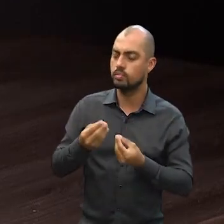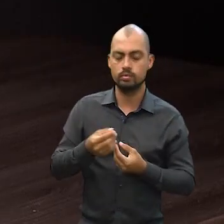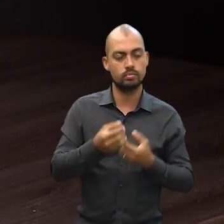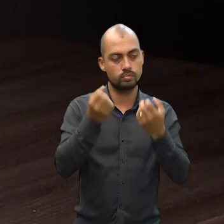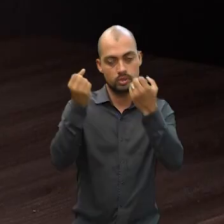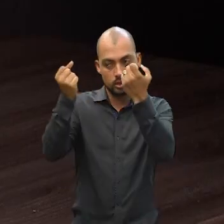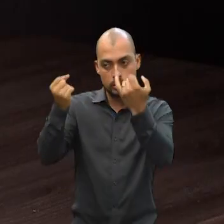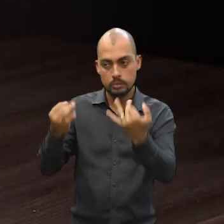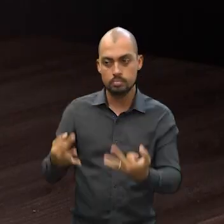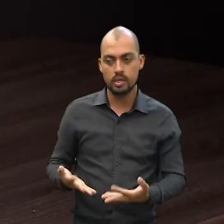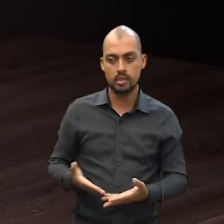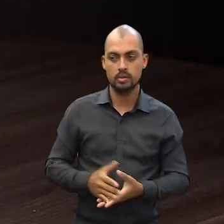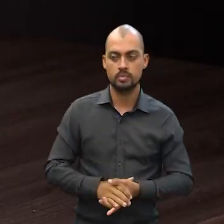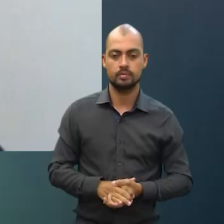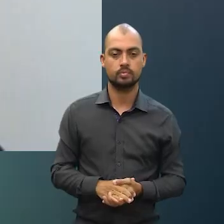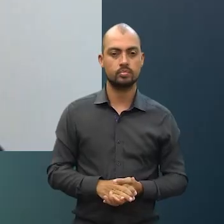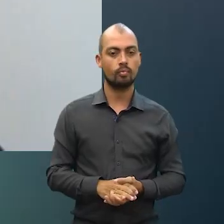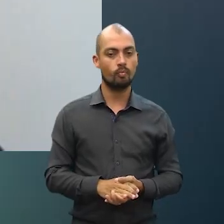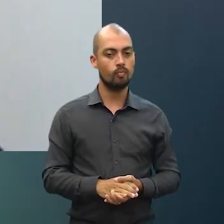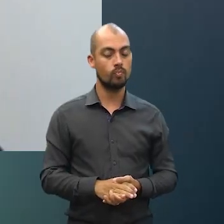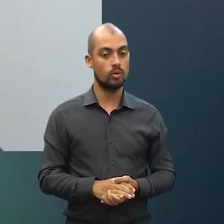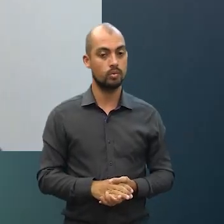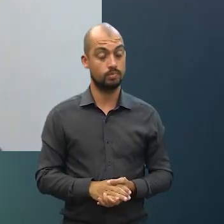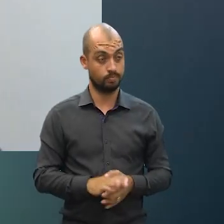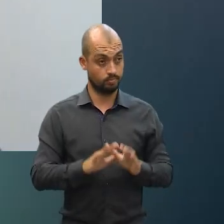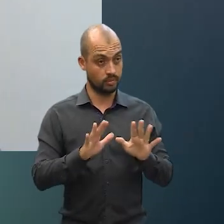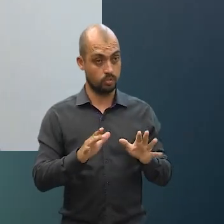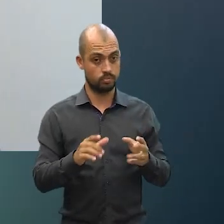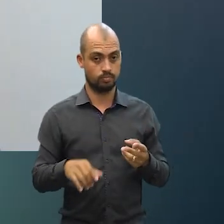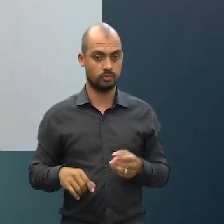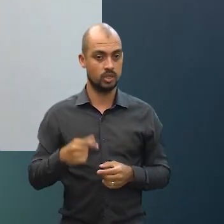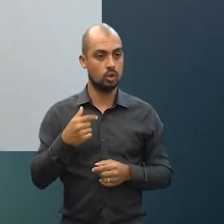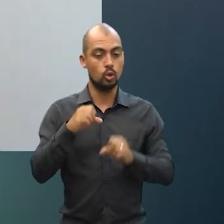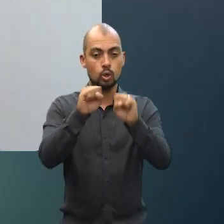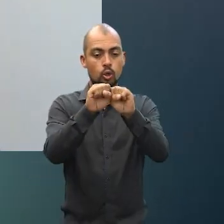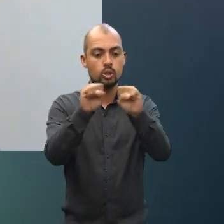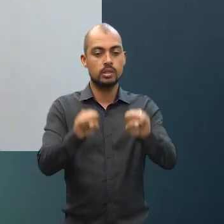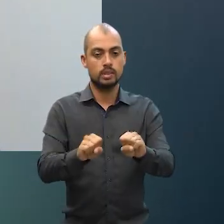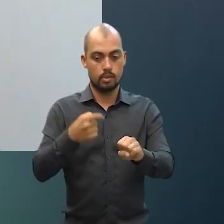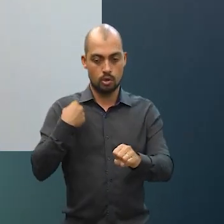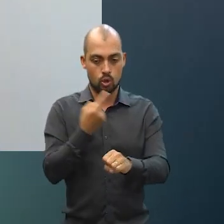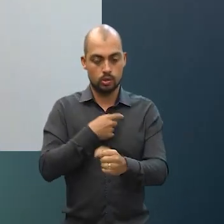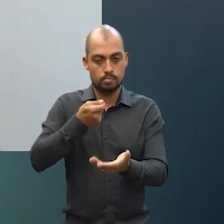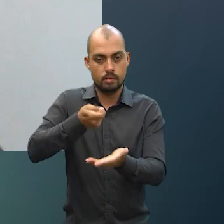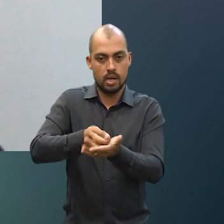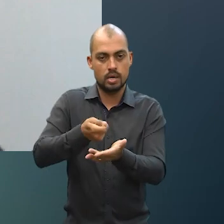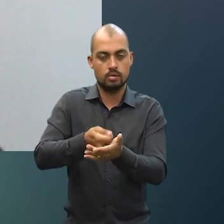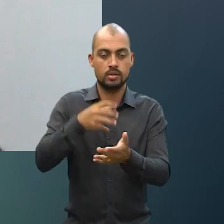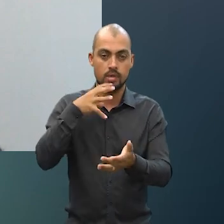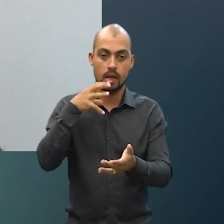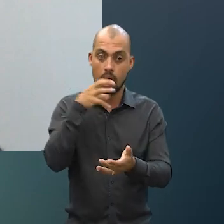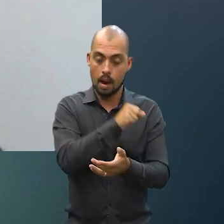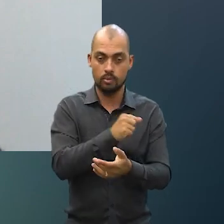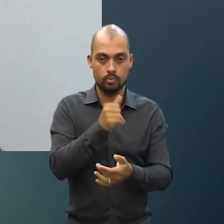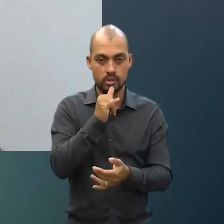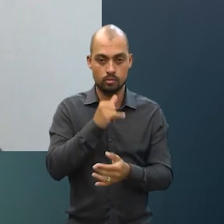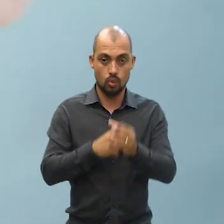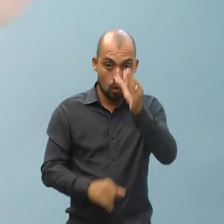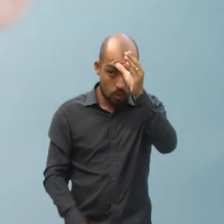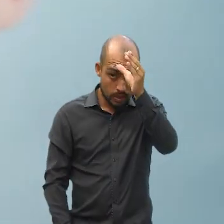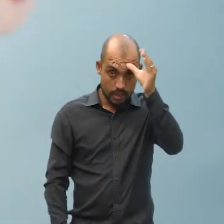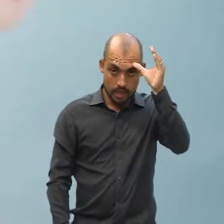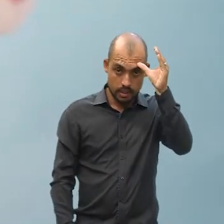pouquinho desse processo para nós. Nós temos hoje um sistema de pagamento muito dinâmico, né? O cliente ele pode